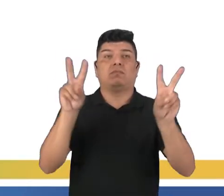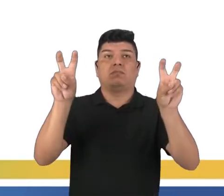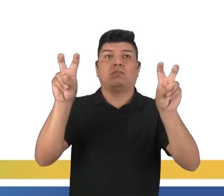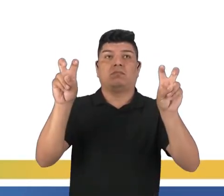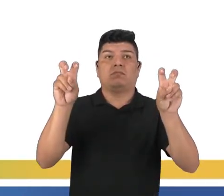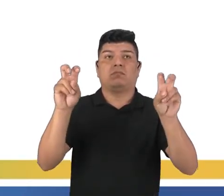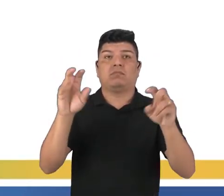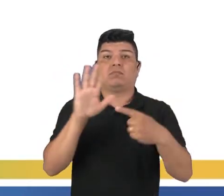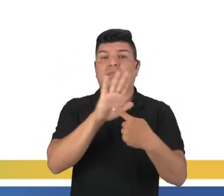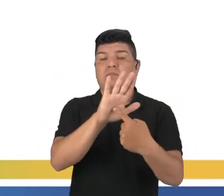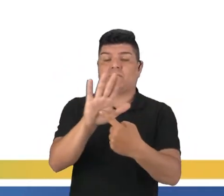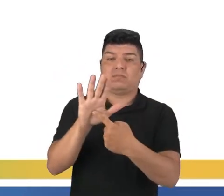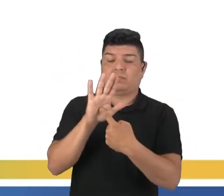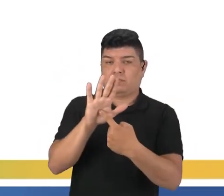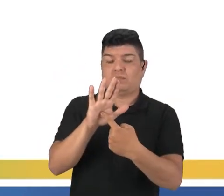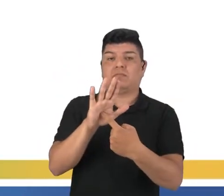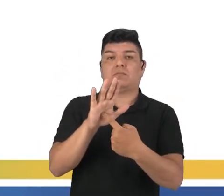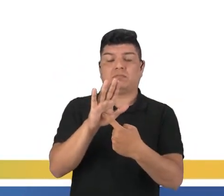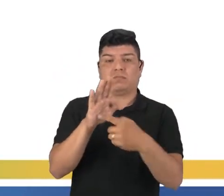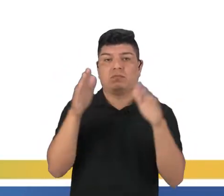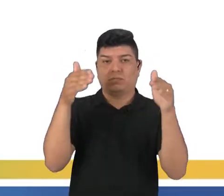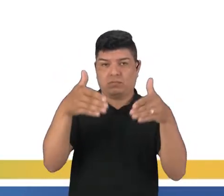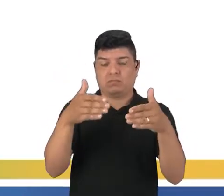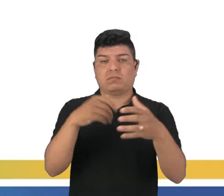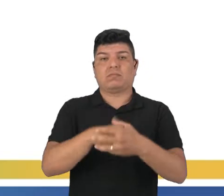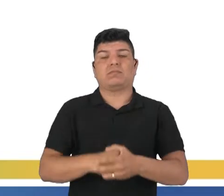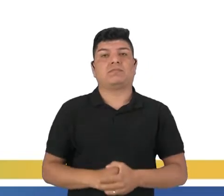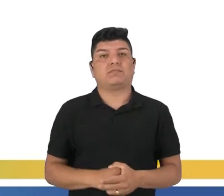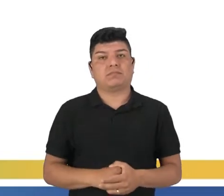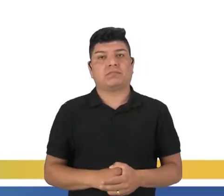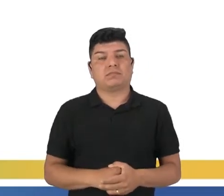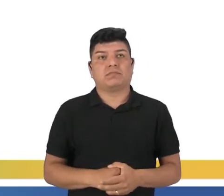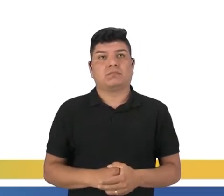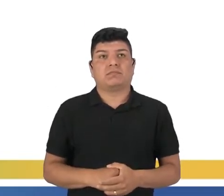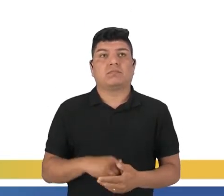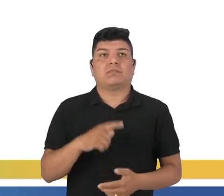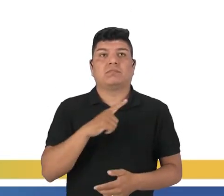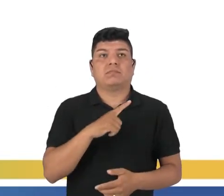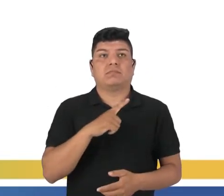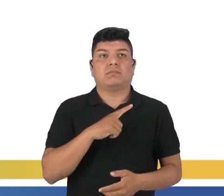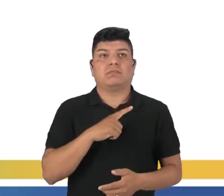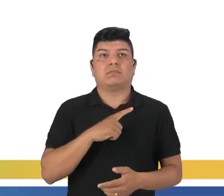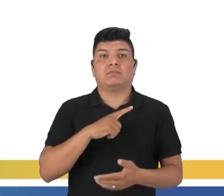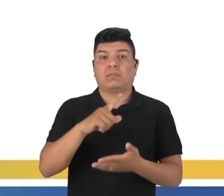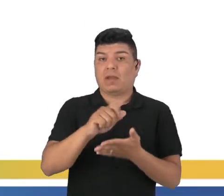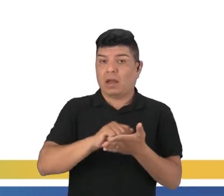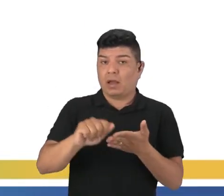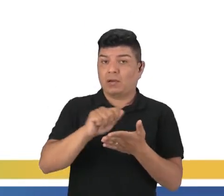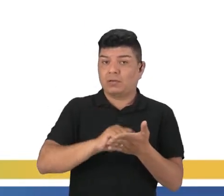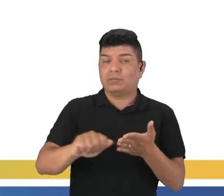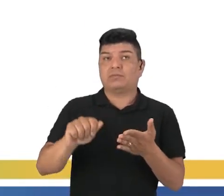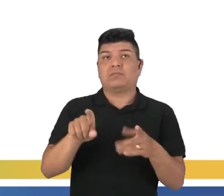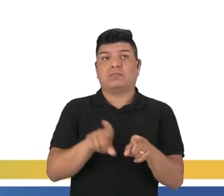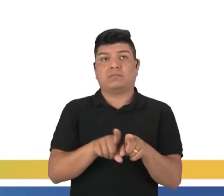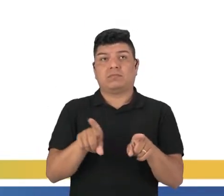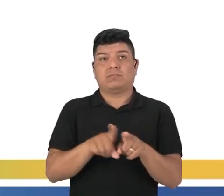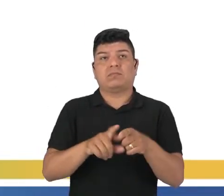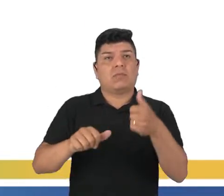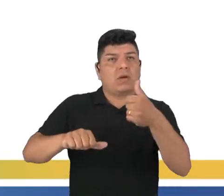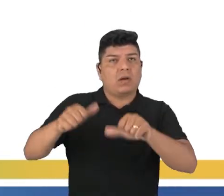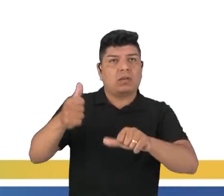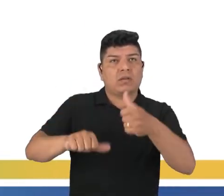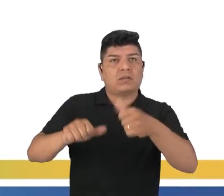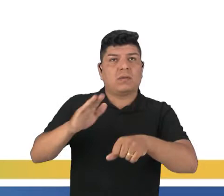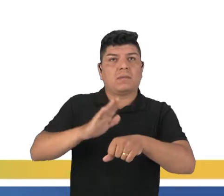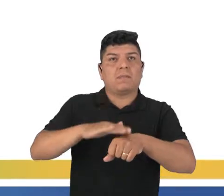temas relacionados com o assunto abordado, tá? Tá certo? Nós temos também a descrição, que é a